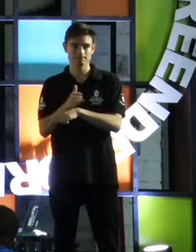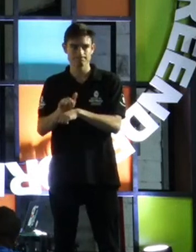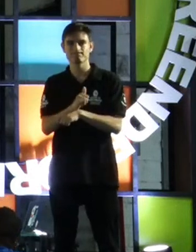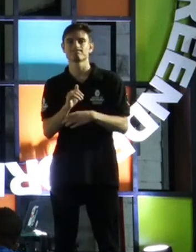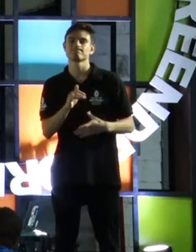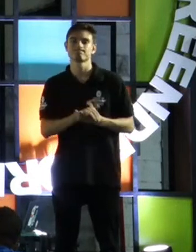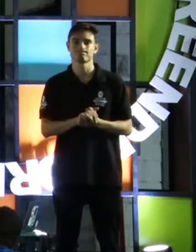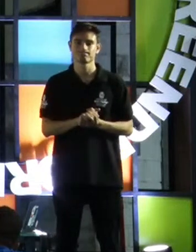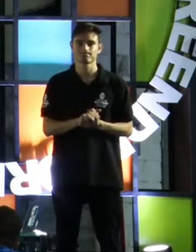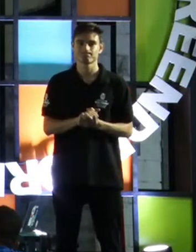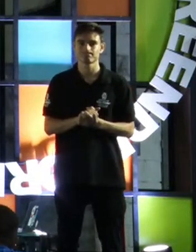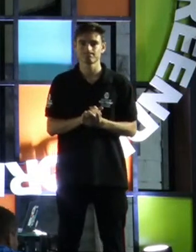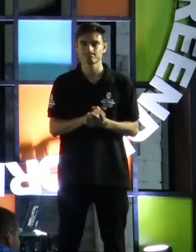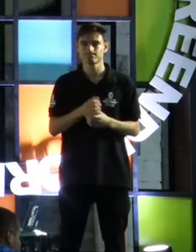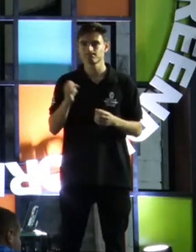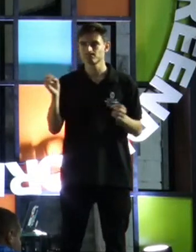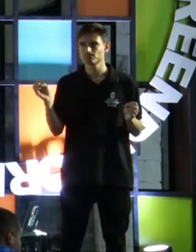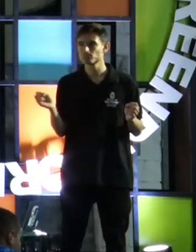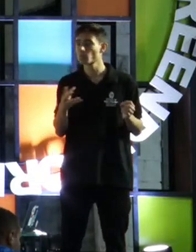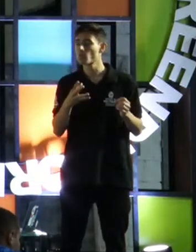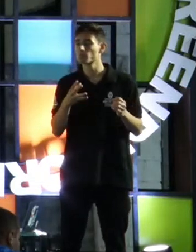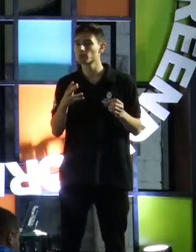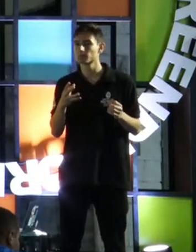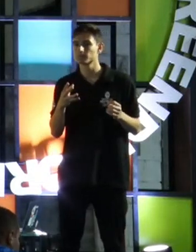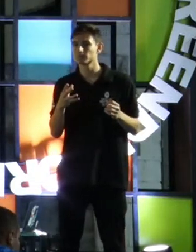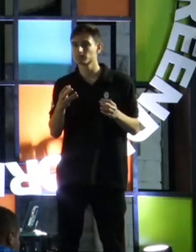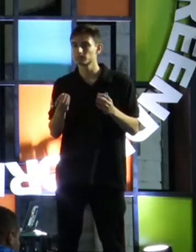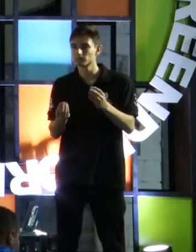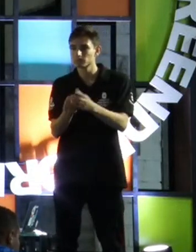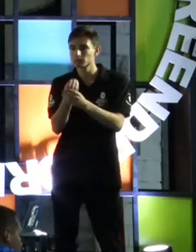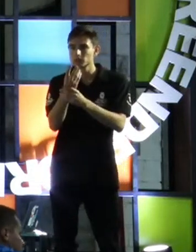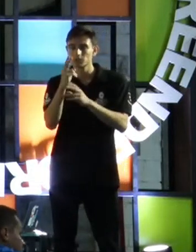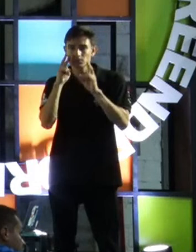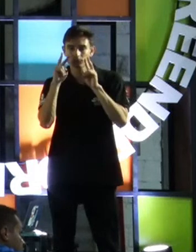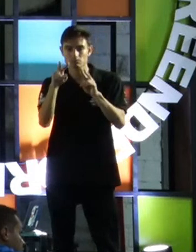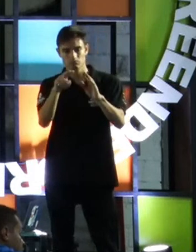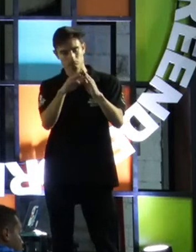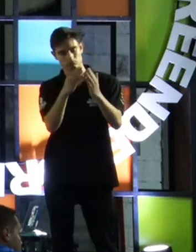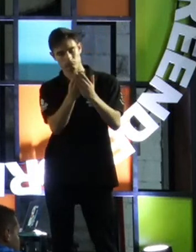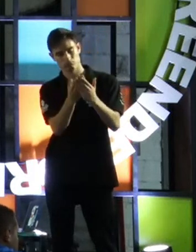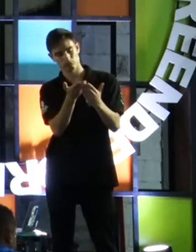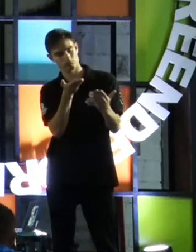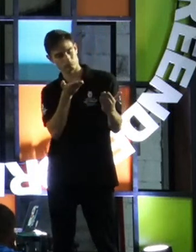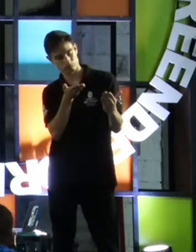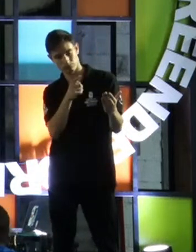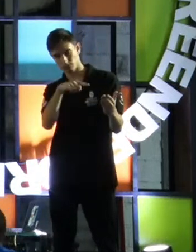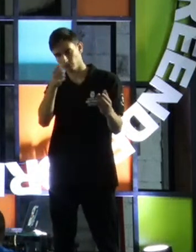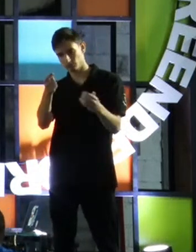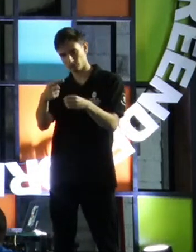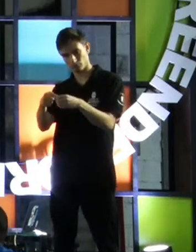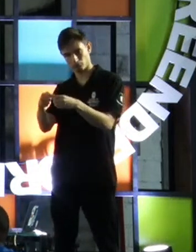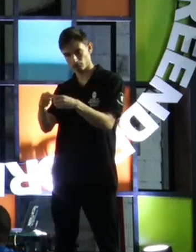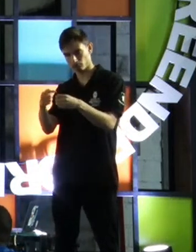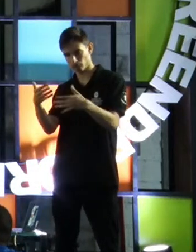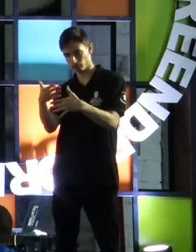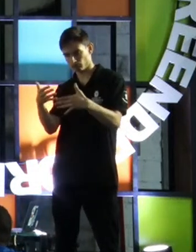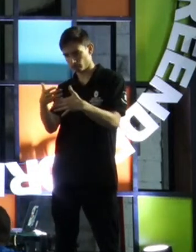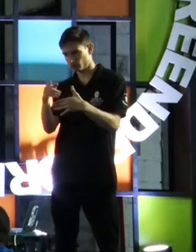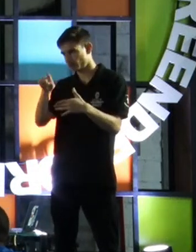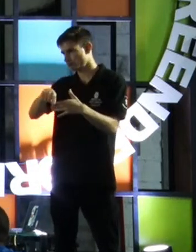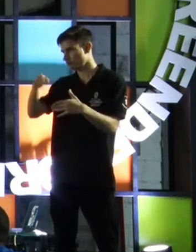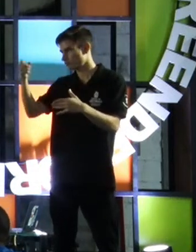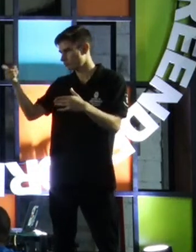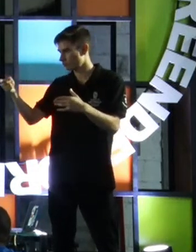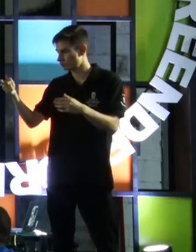gente precisa de um novo jeito de olhar para as escolas, de olhar para as cidades, de olhar para os negócios